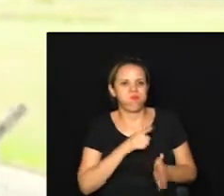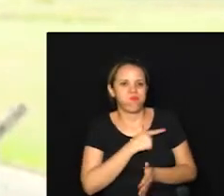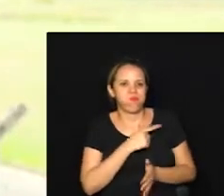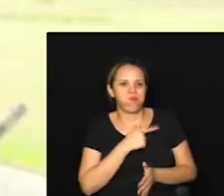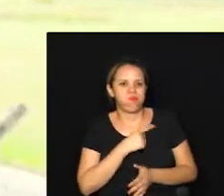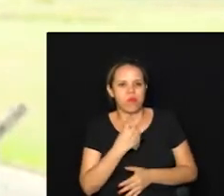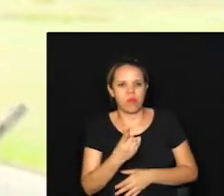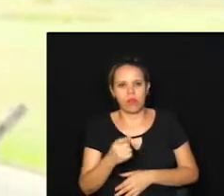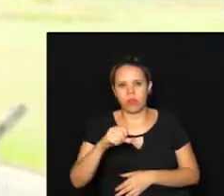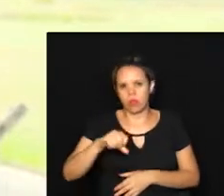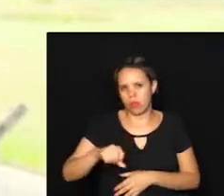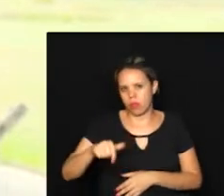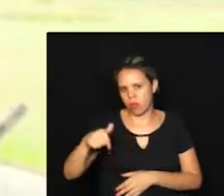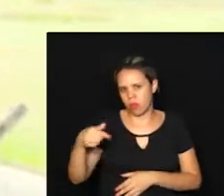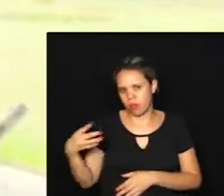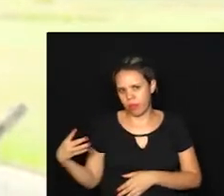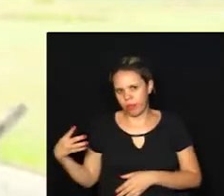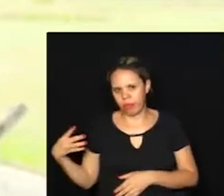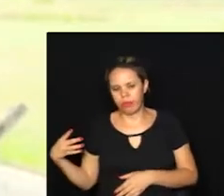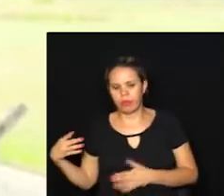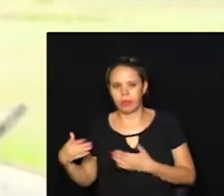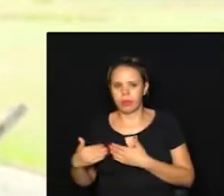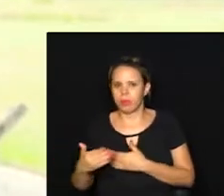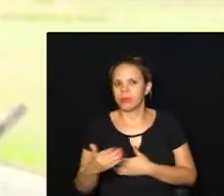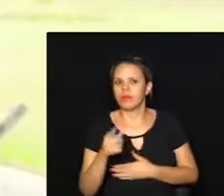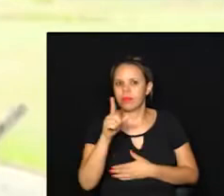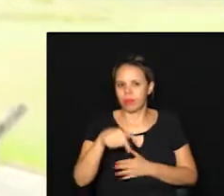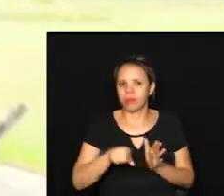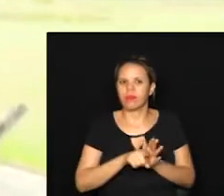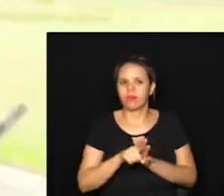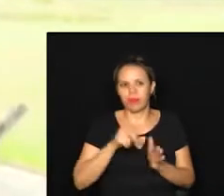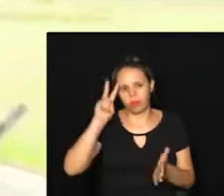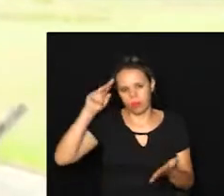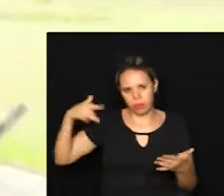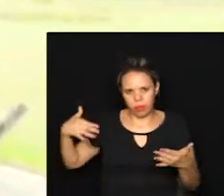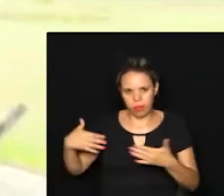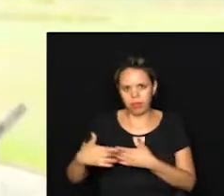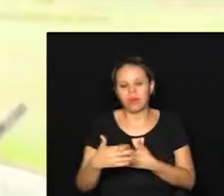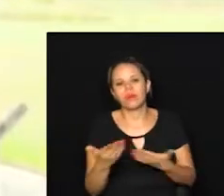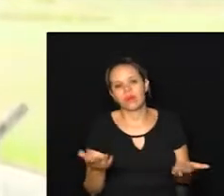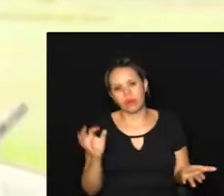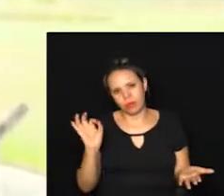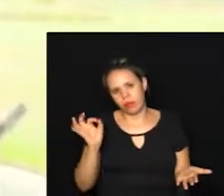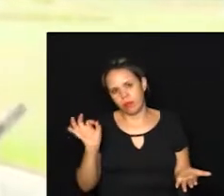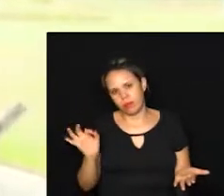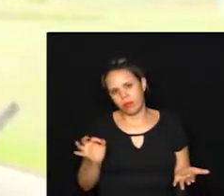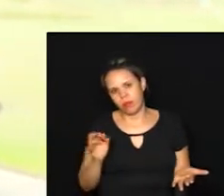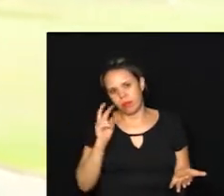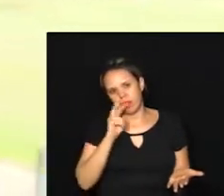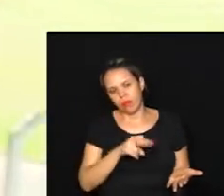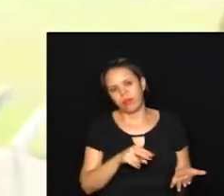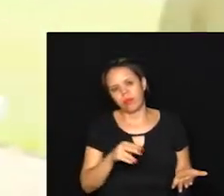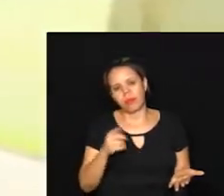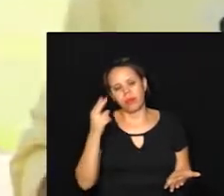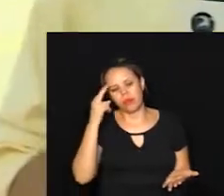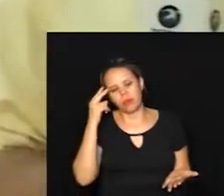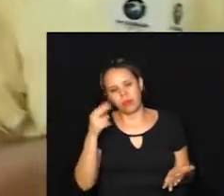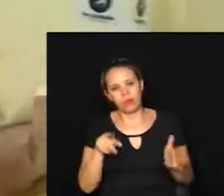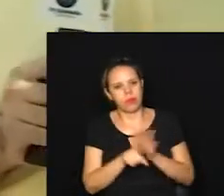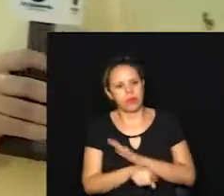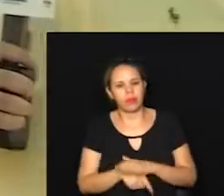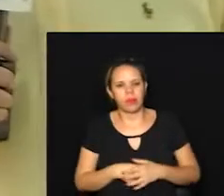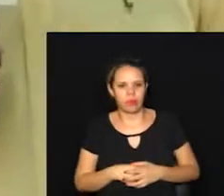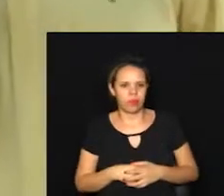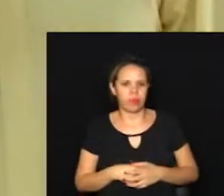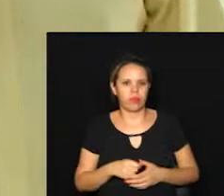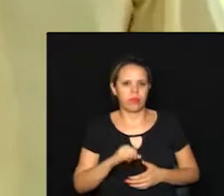desde 1974. Então não deixa de ser um historiador, né, Mariolane? Com certeza. Deixa eu ver se o Gabriel Castro tem alguma pergunta